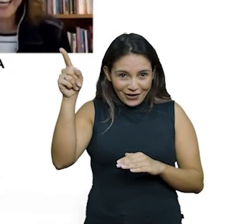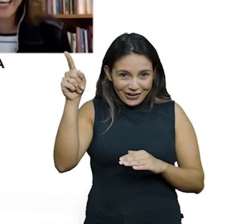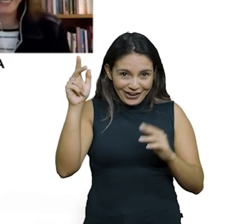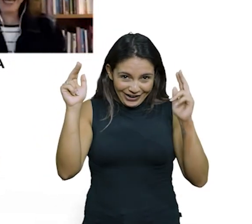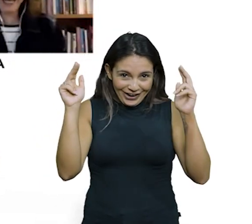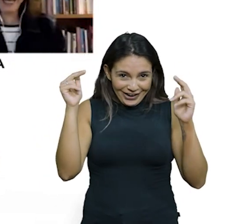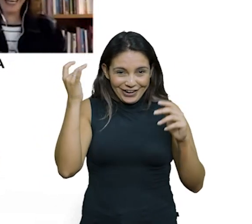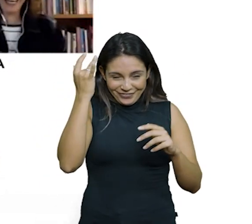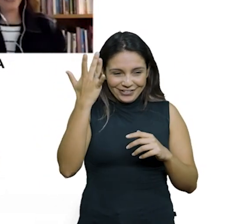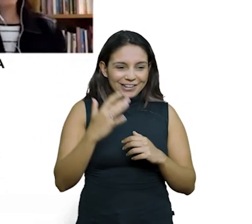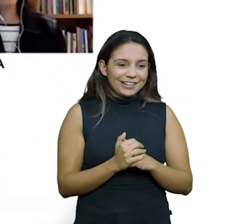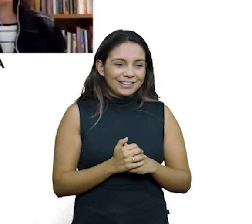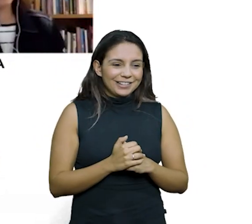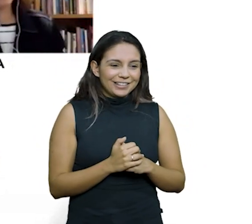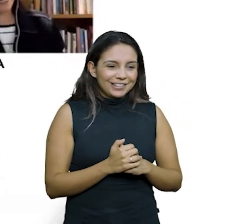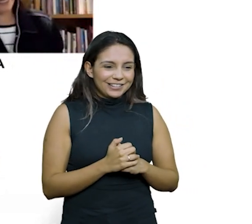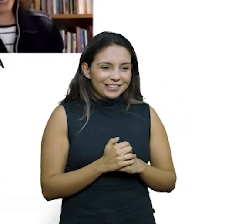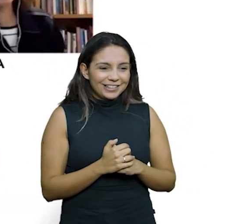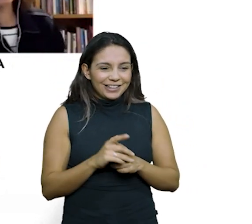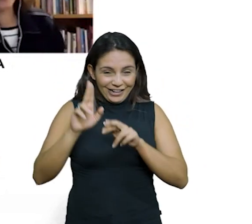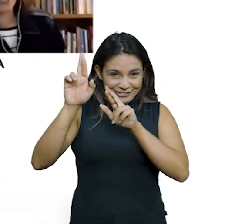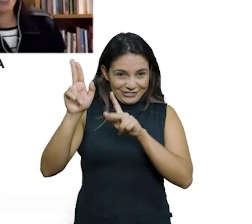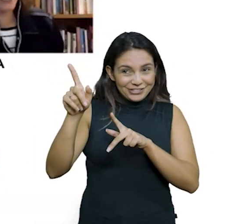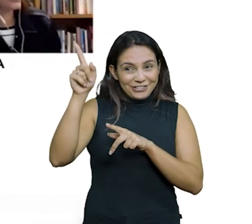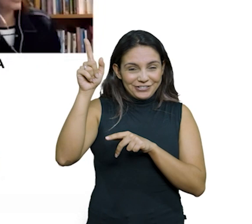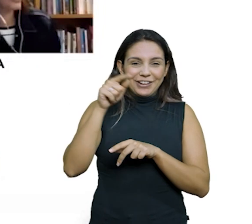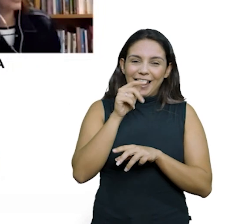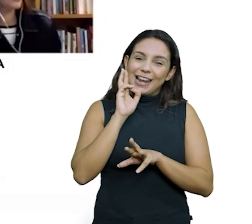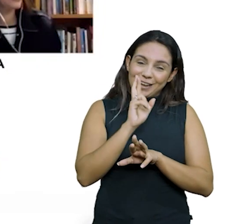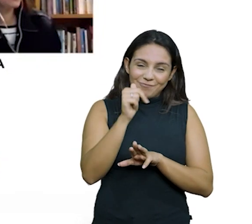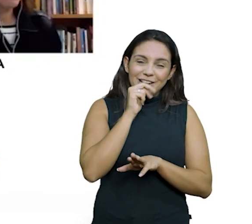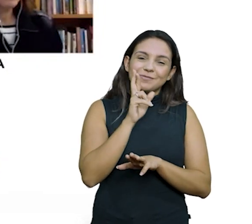fazer essa frase? Lá é diferente.